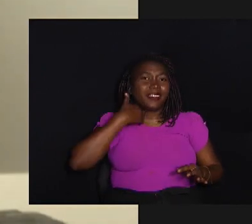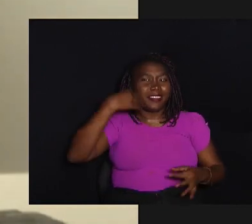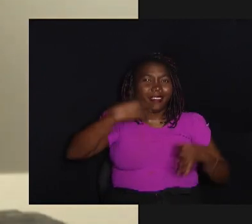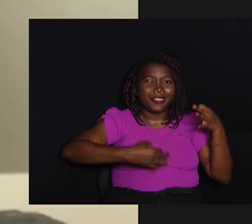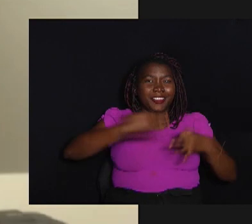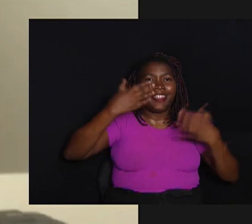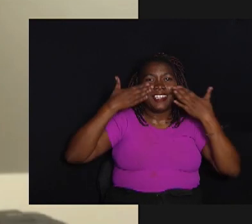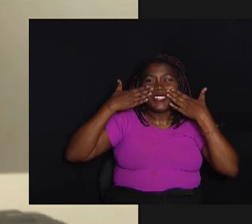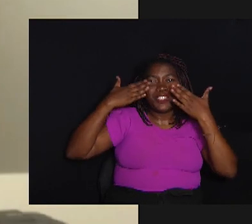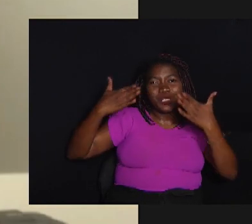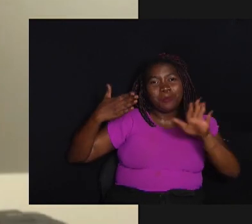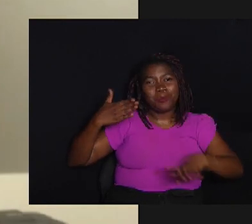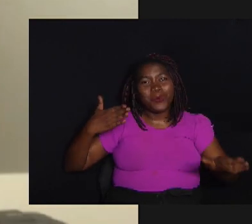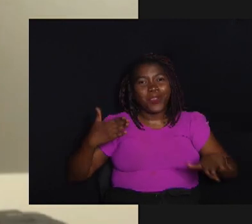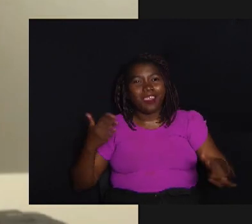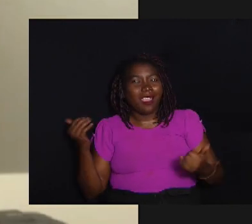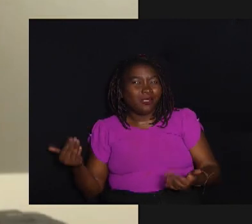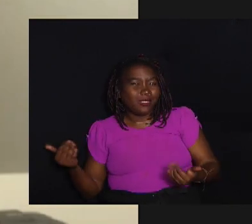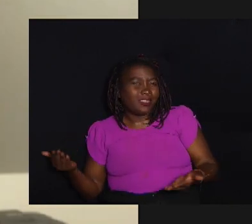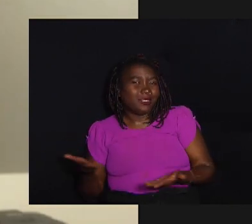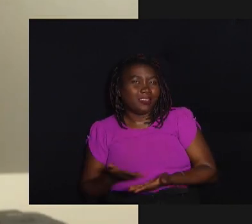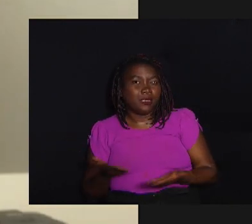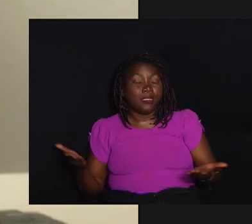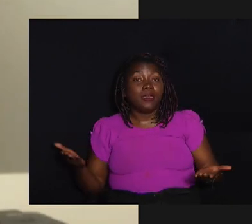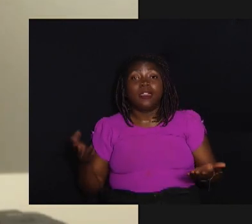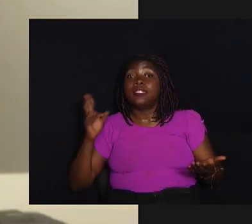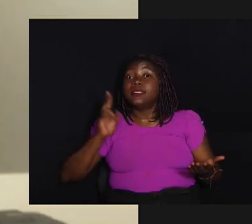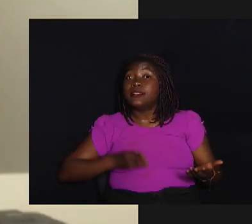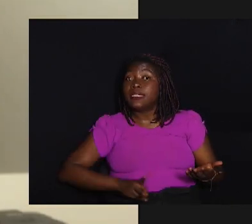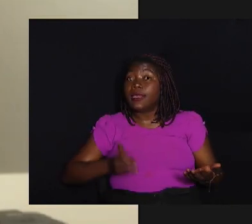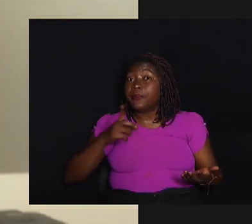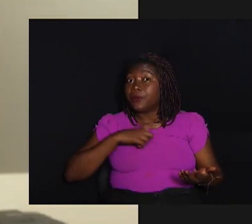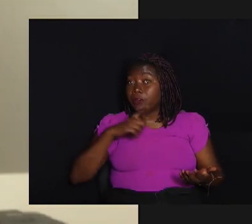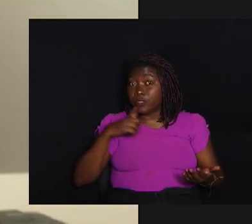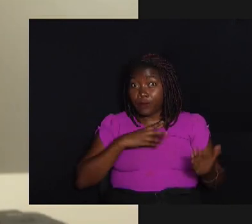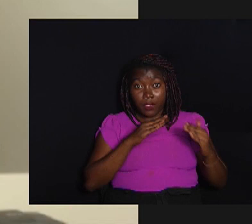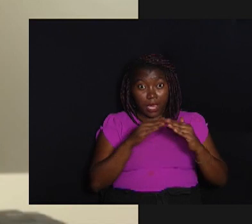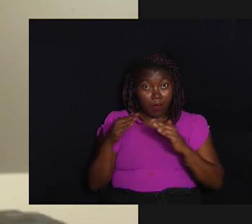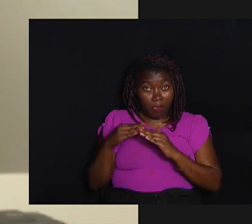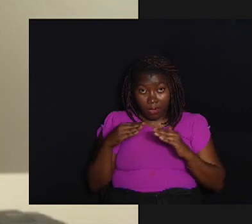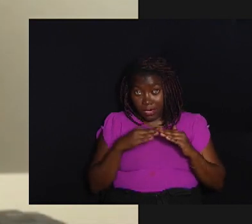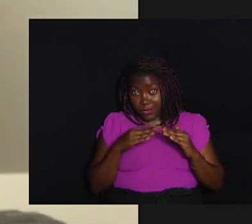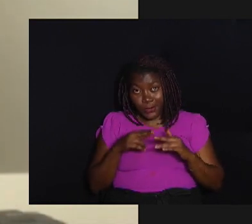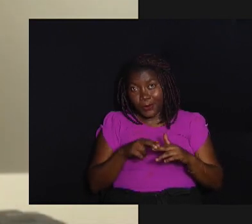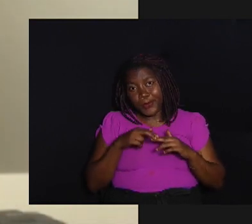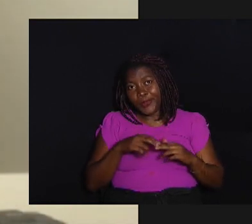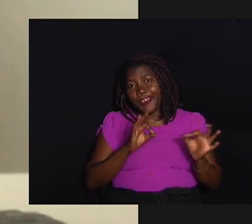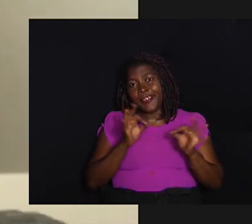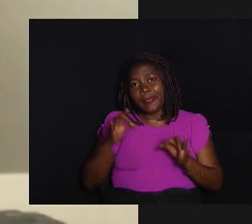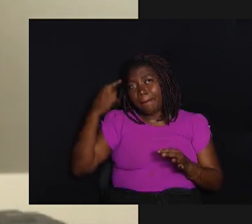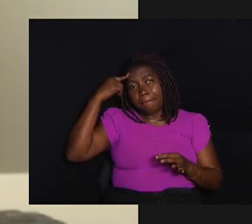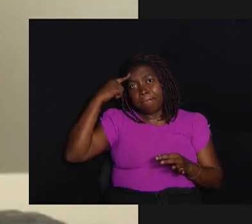crianças e adolescentes a isso. E sempre quando estiverem em consenso, isso porque ninguém pensa em largar, em